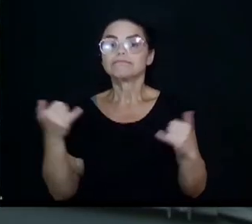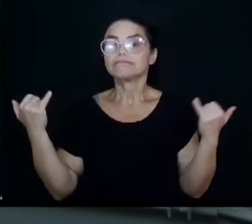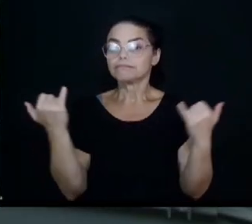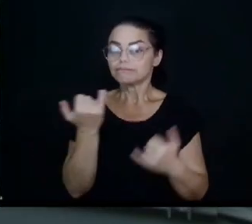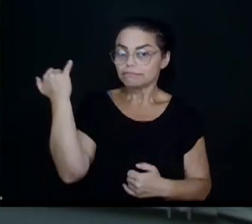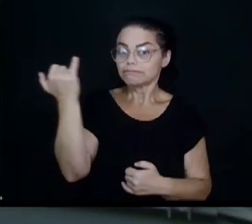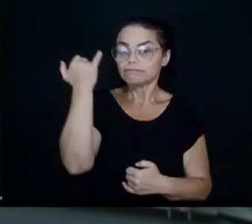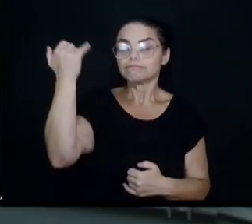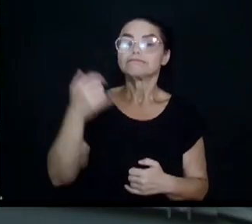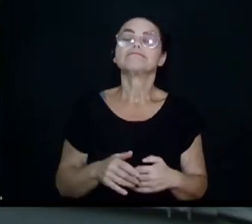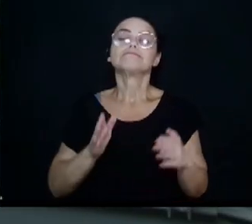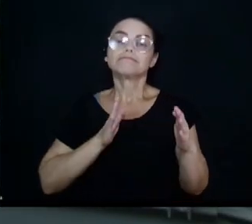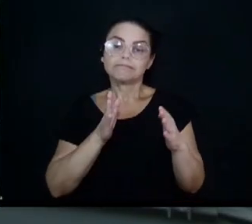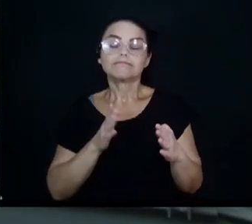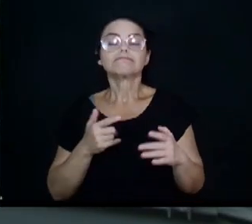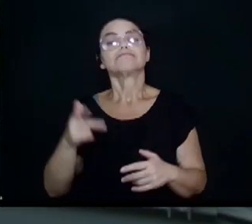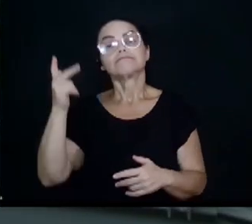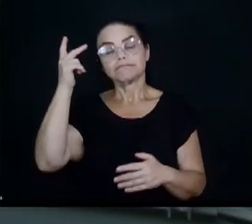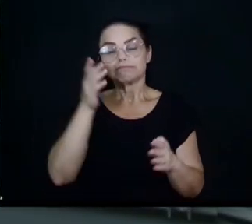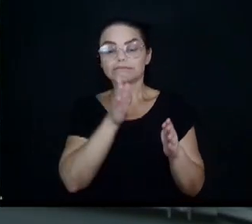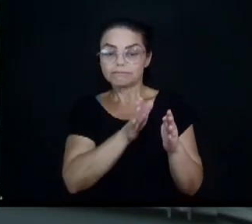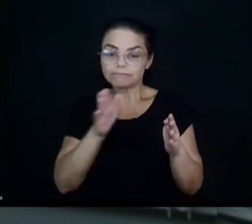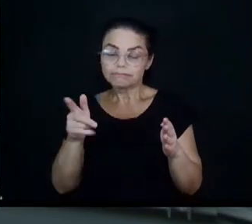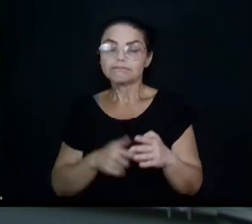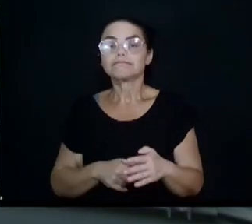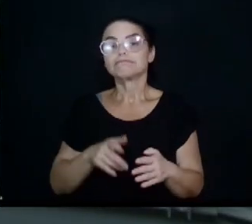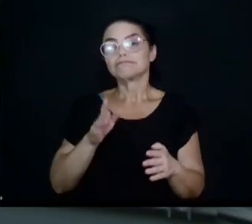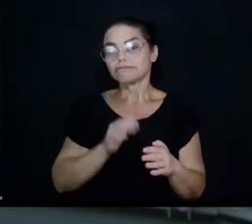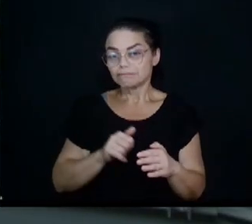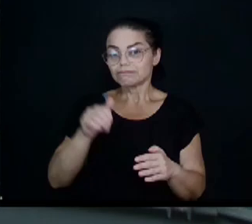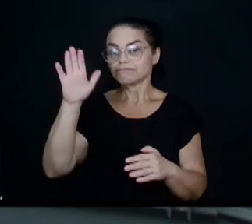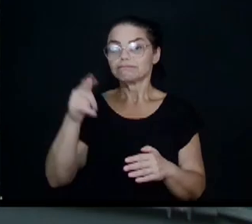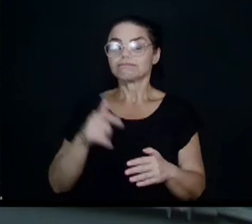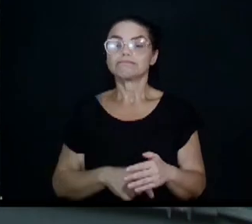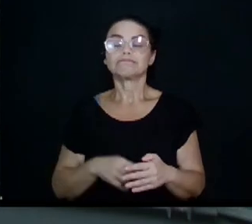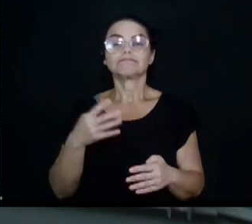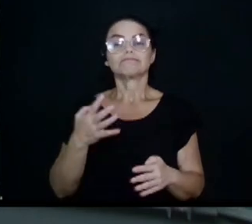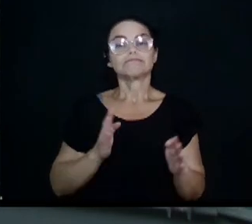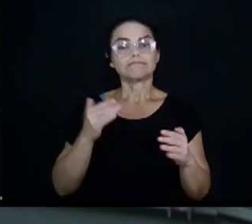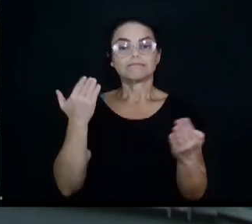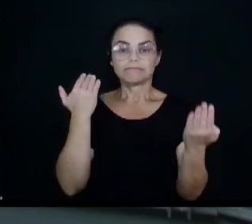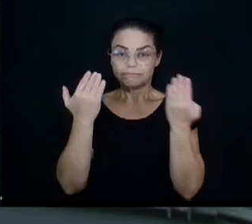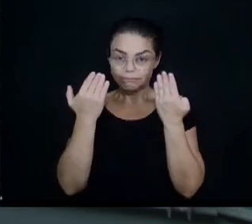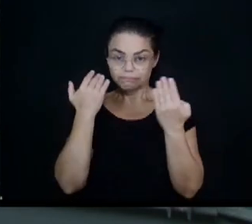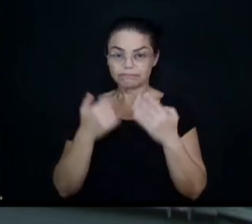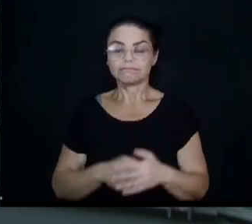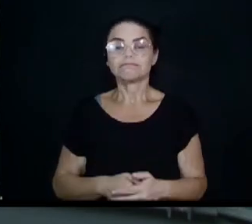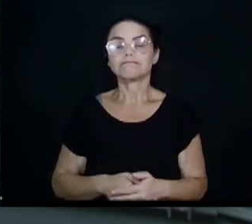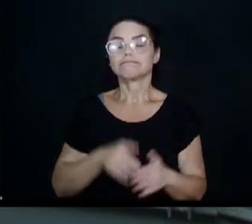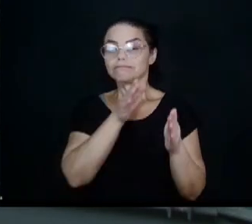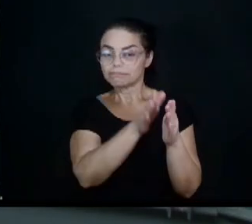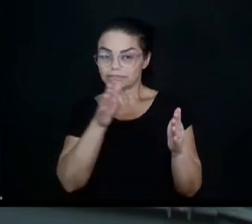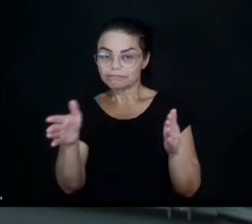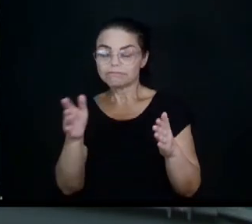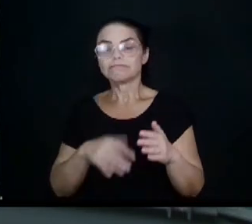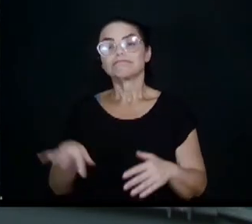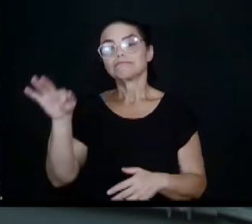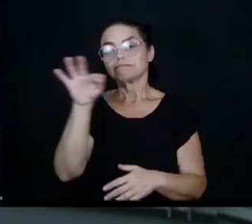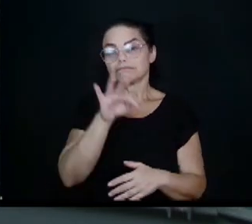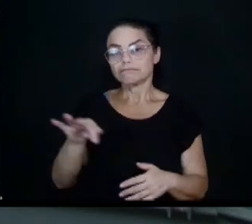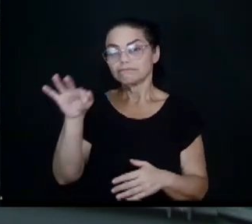etapa que normalmente tem uma duração um pouco maior, quando comparando com outras etapas do ensino superior.